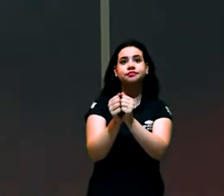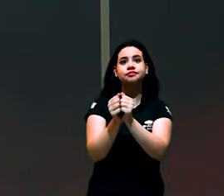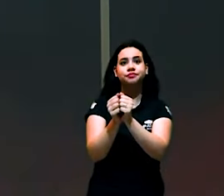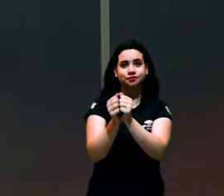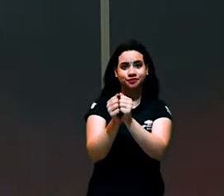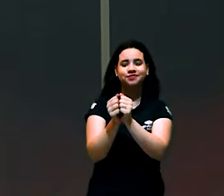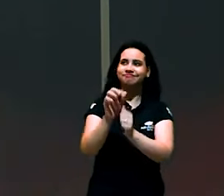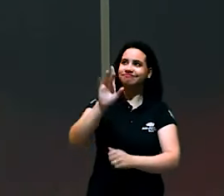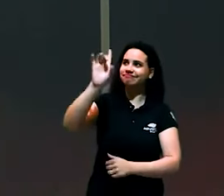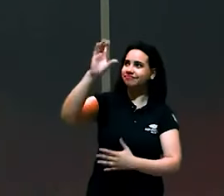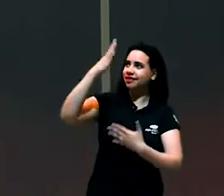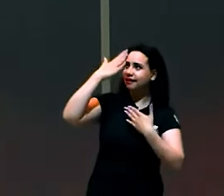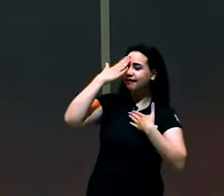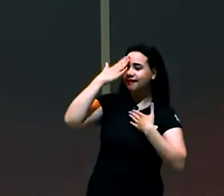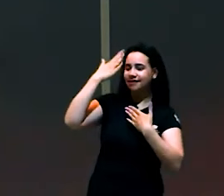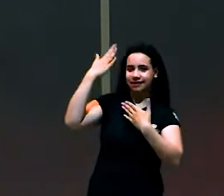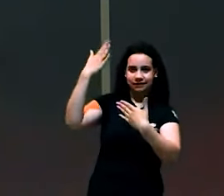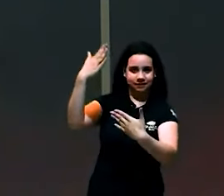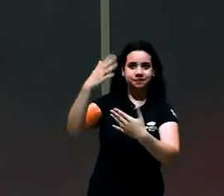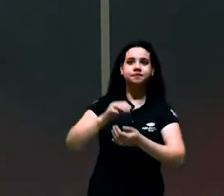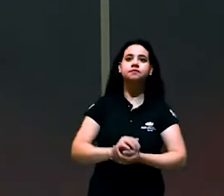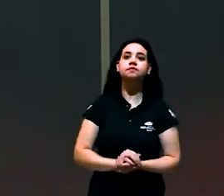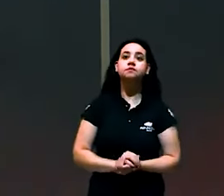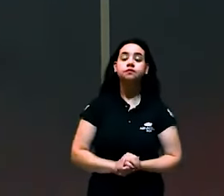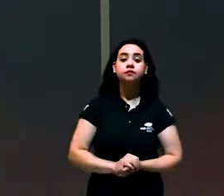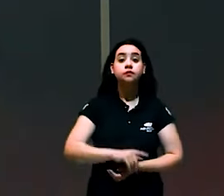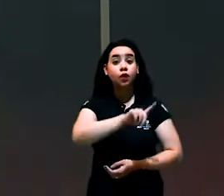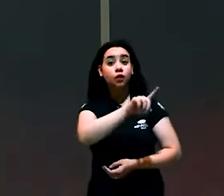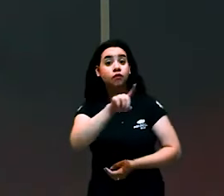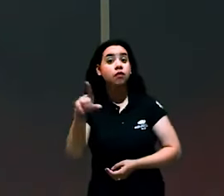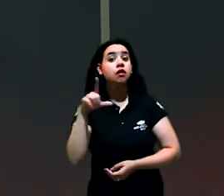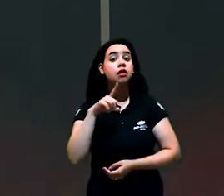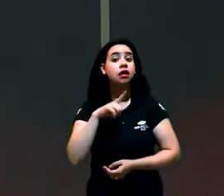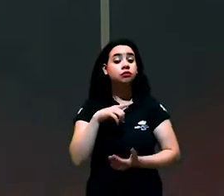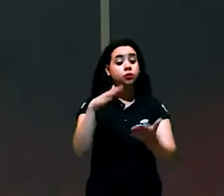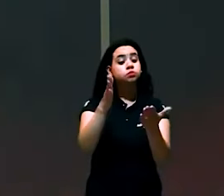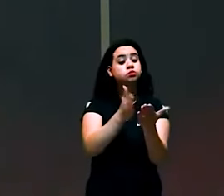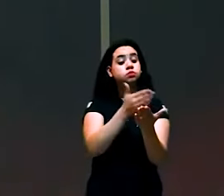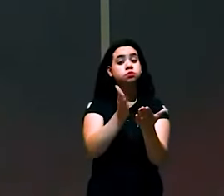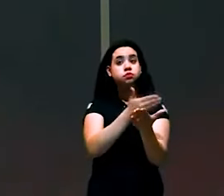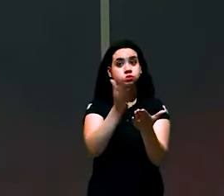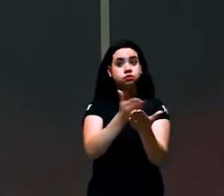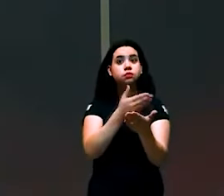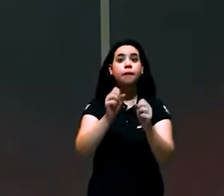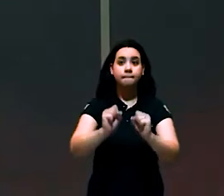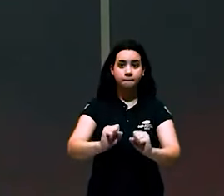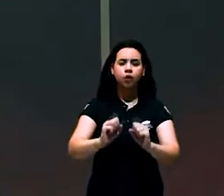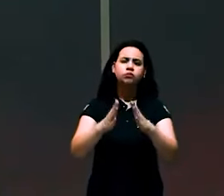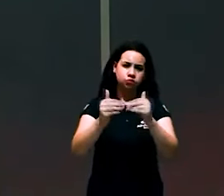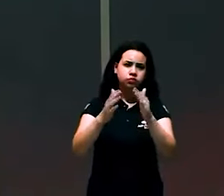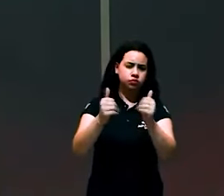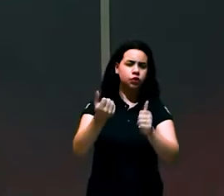por tudo isto. Vocês têm aí um apunte, uma apostila, e no capítulo, na página número